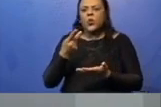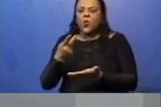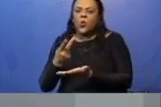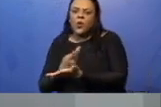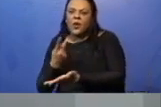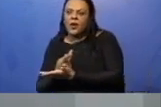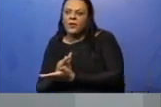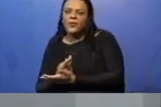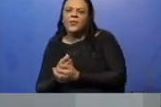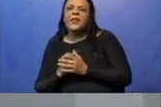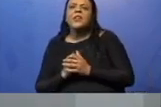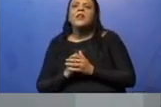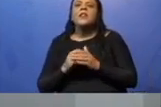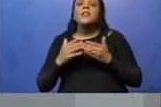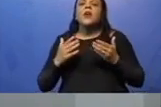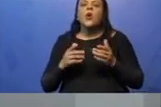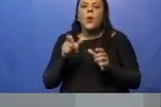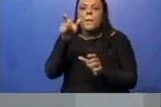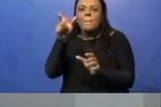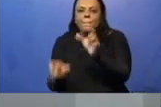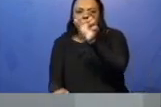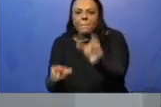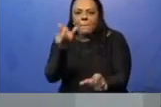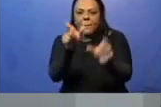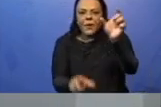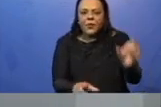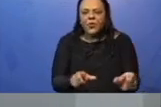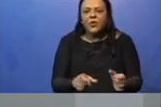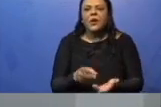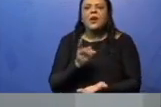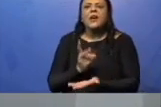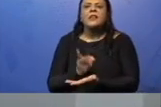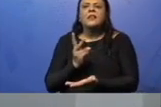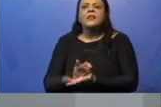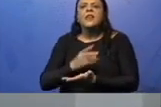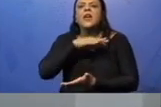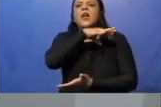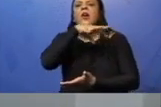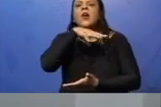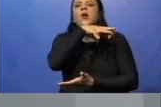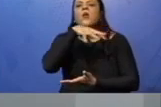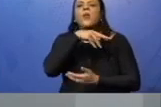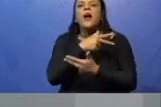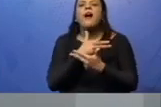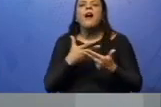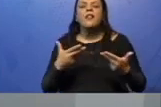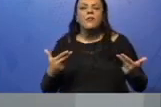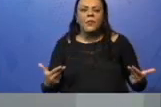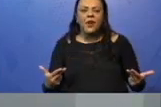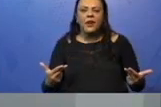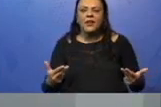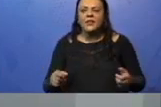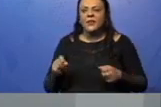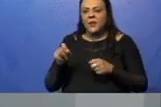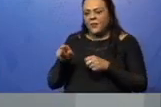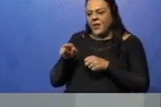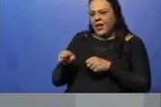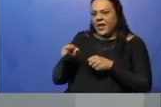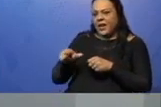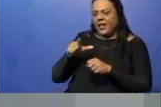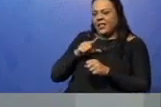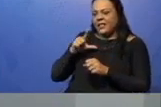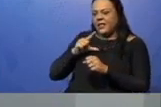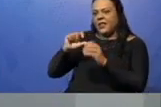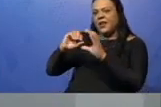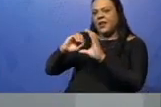personagens são quase sempre animais. Então, essa também é uma outra característica. Geralmente são animais que são dotados de características